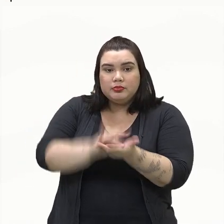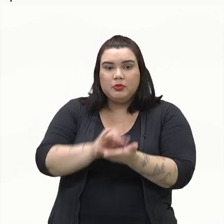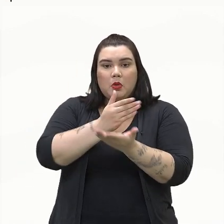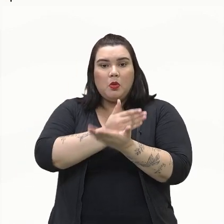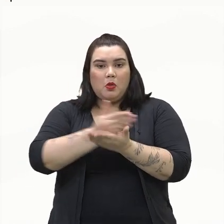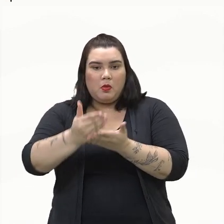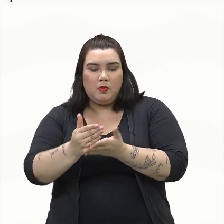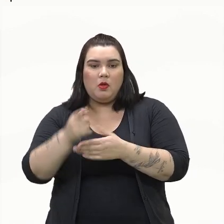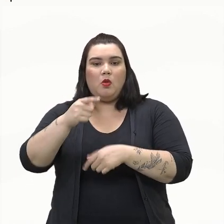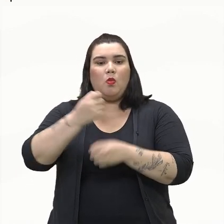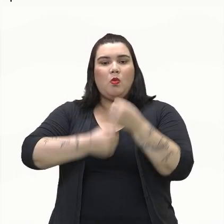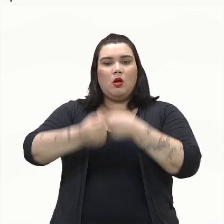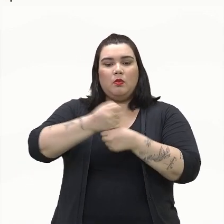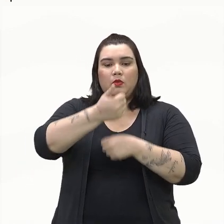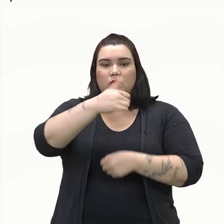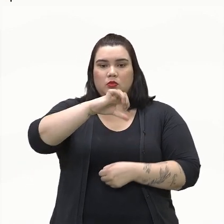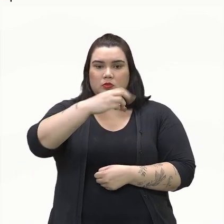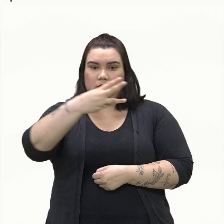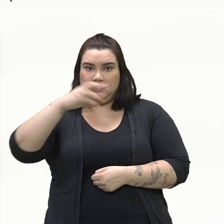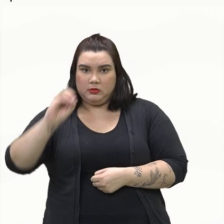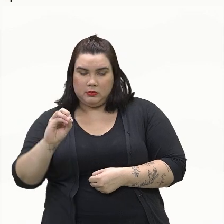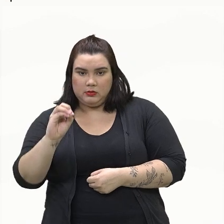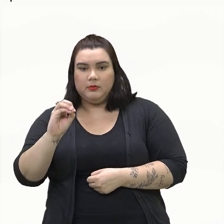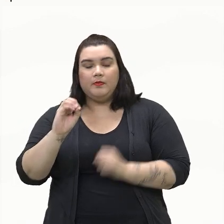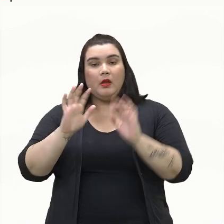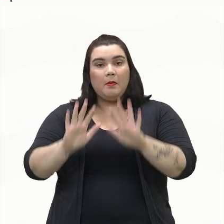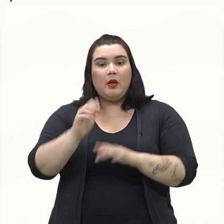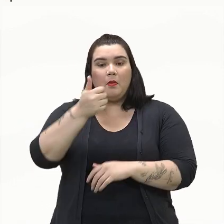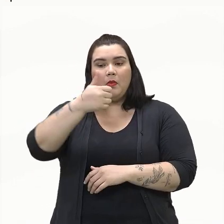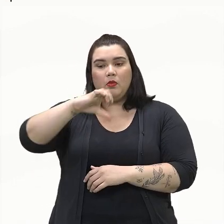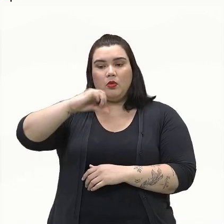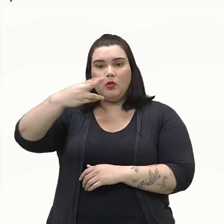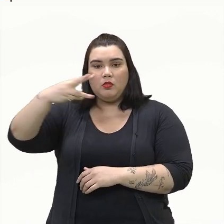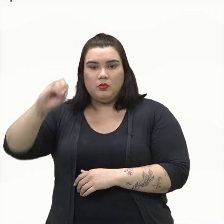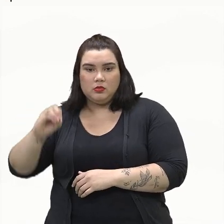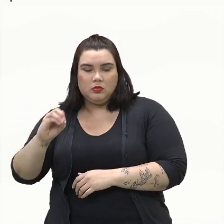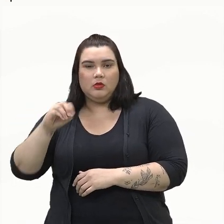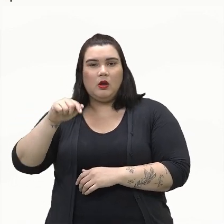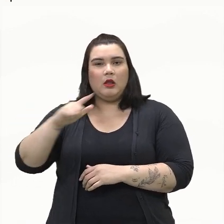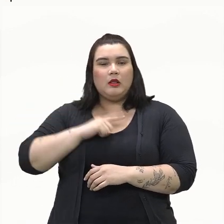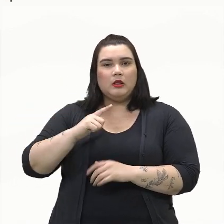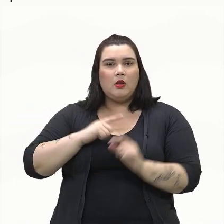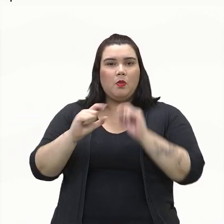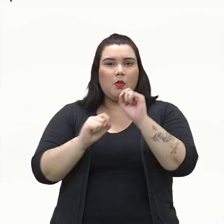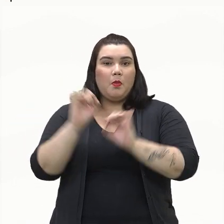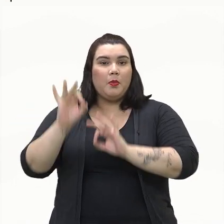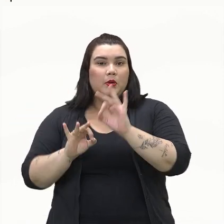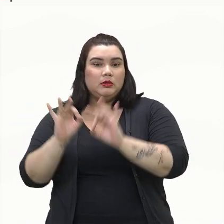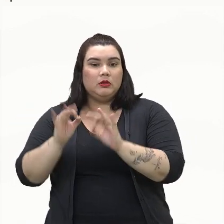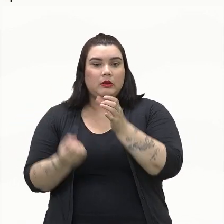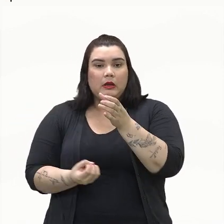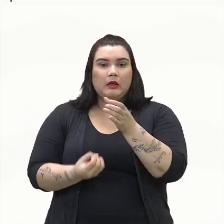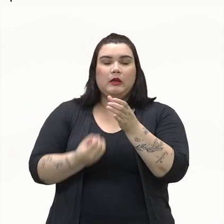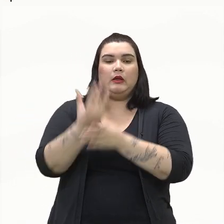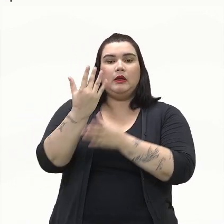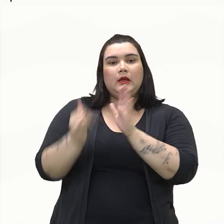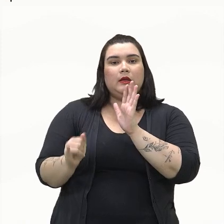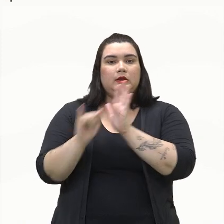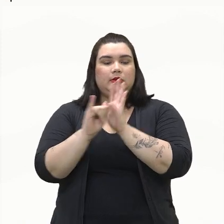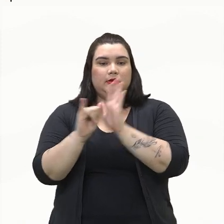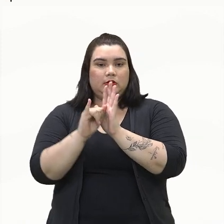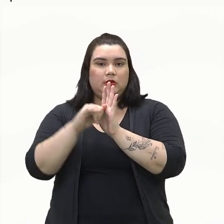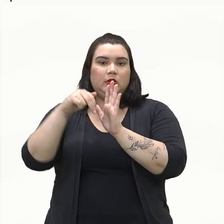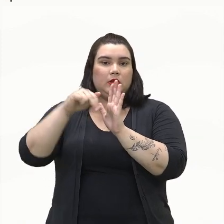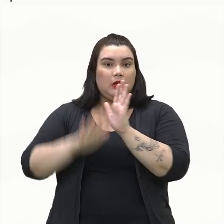a partir de 1930. Na realidade, 1930 é um divisor de águas ali no processo de construção da nossa